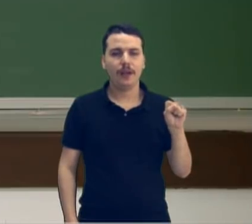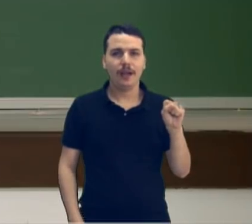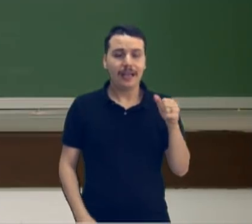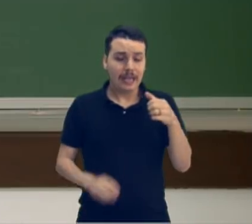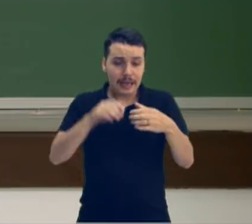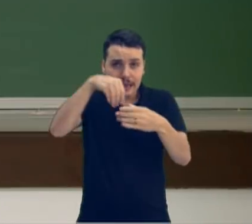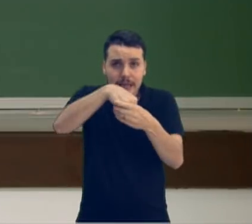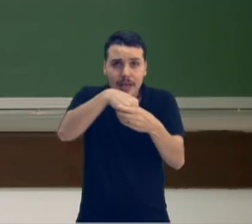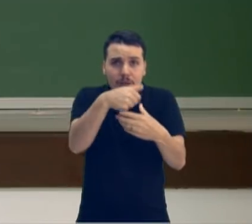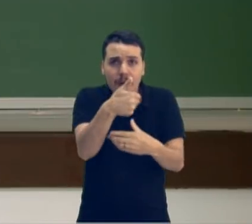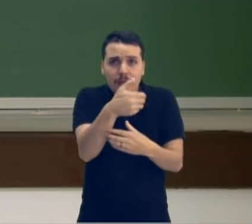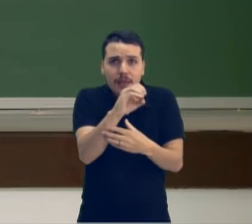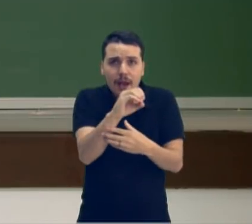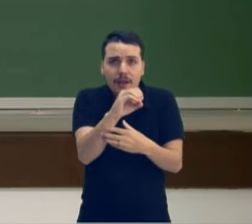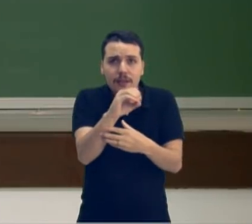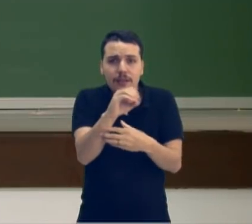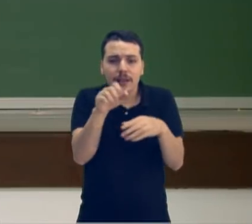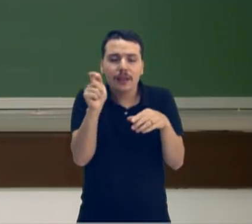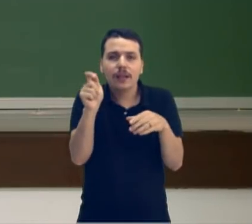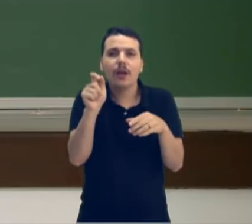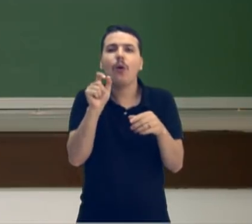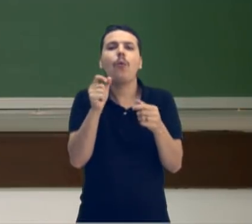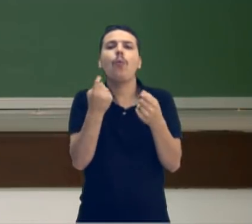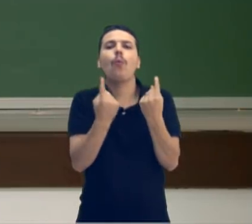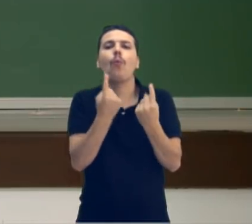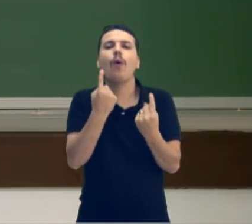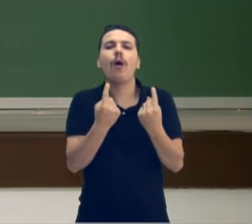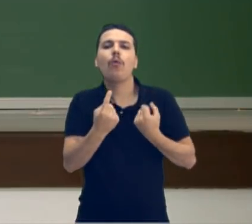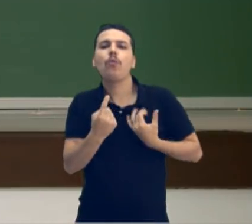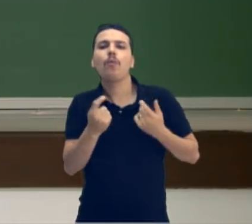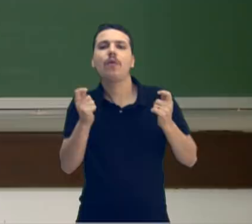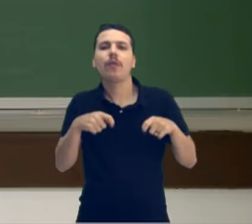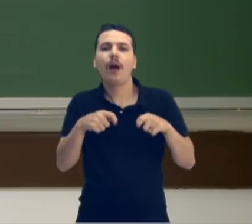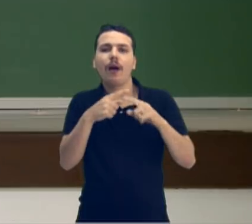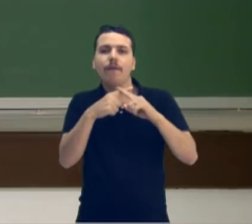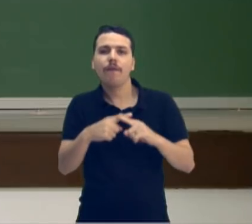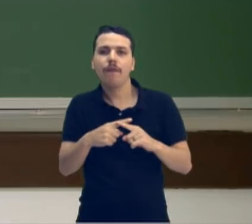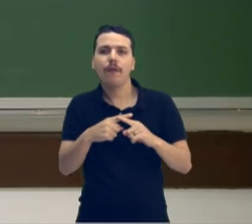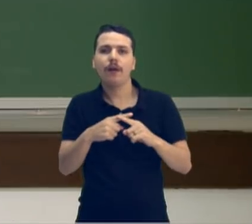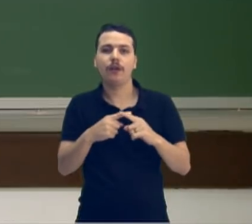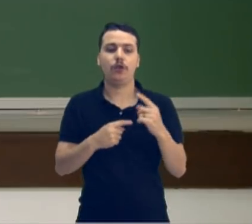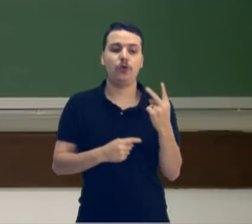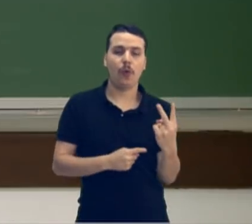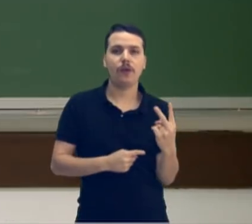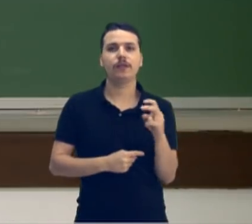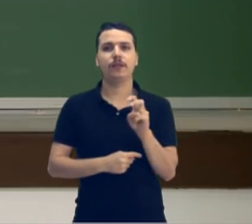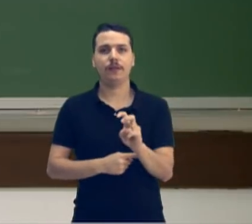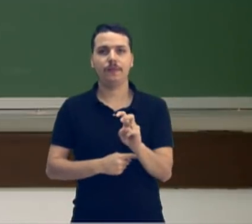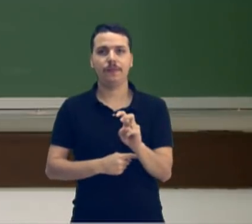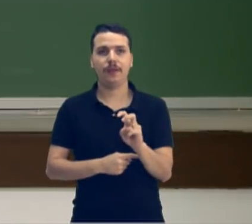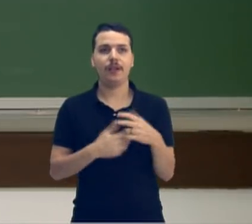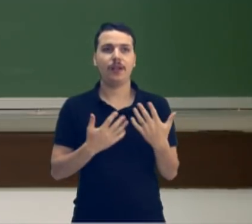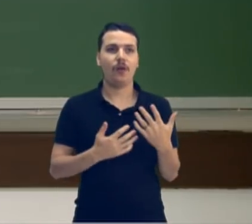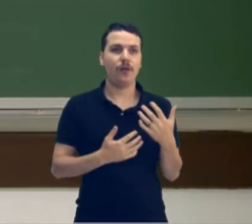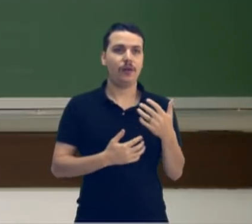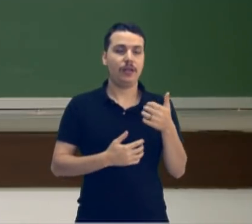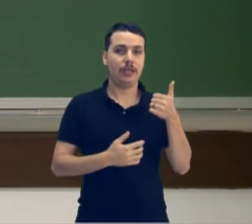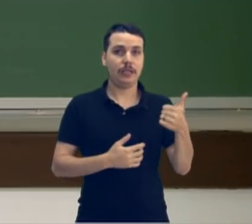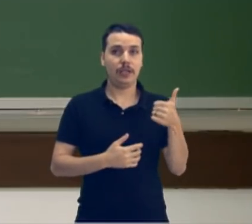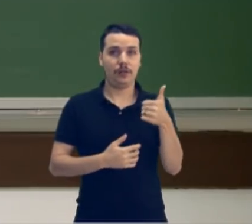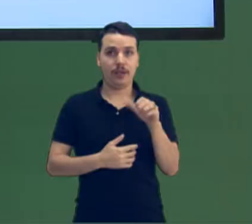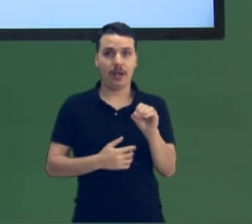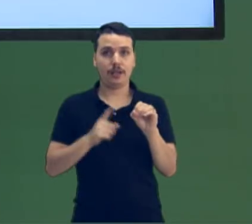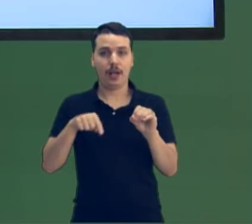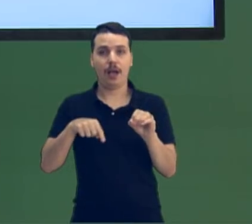do 10, eu tenho quais fatores? O 2 e o 5. Então, o 110 é 2 vezes 5 vezes